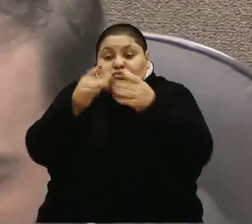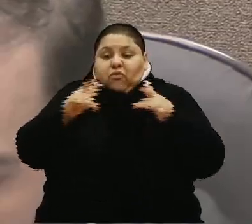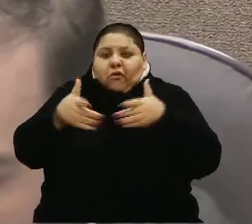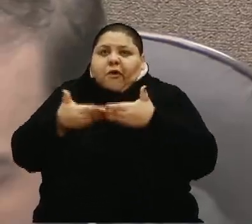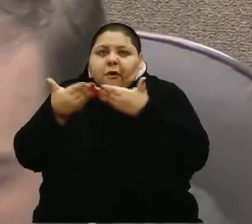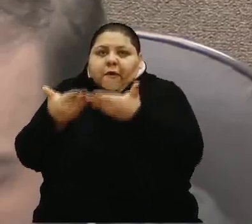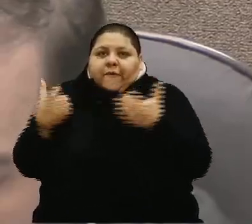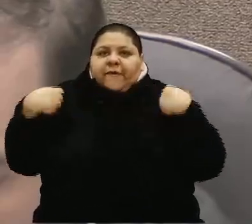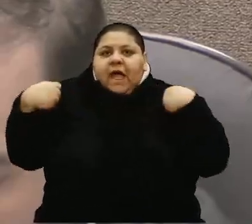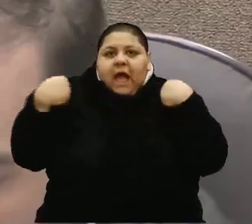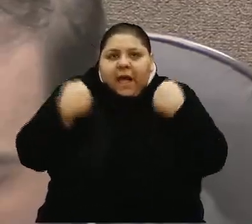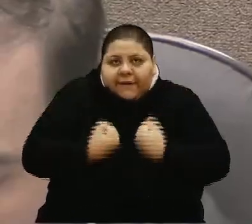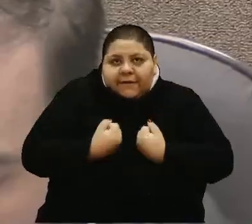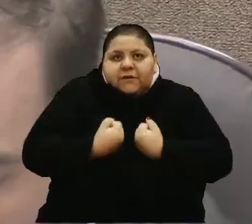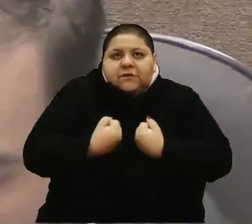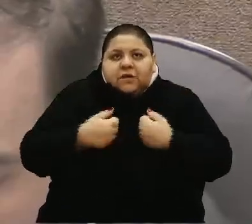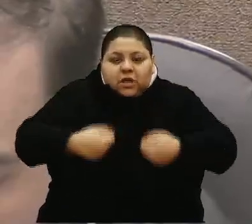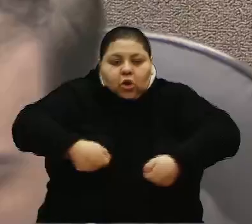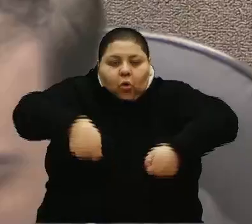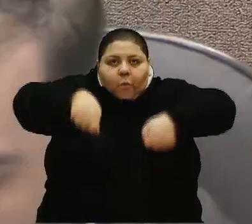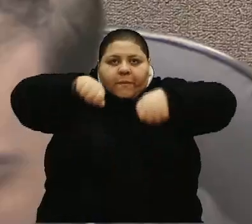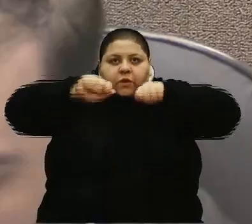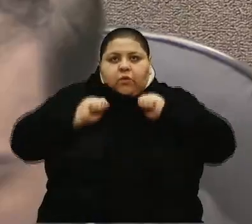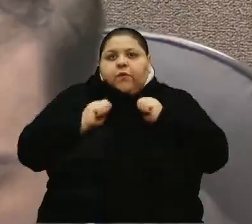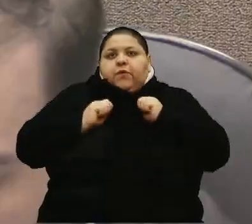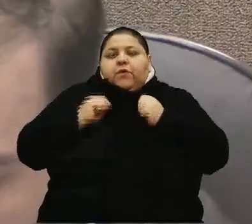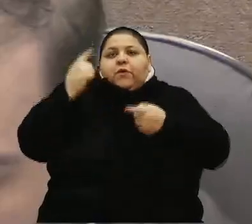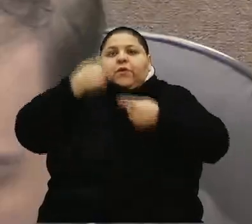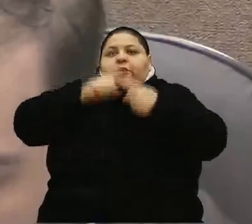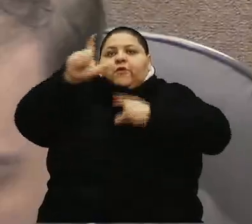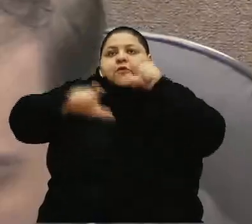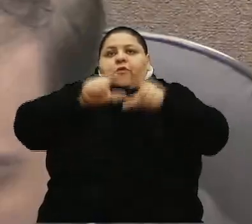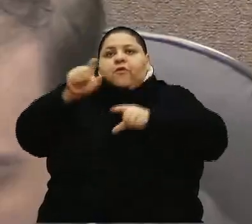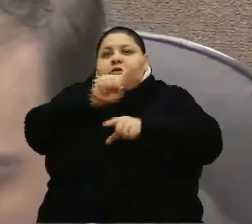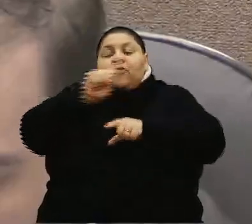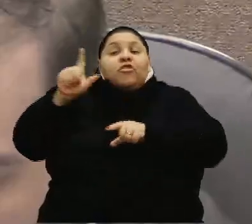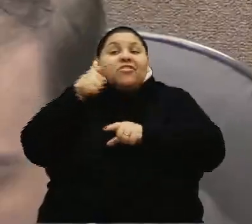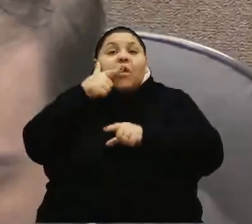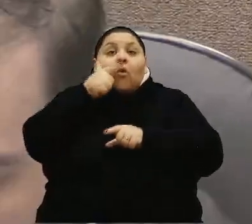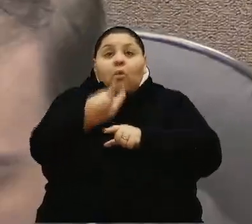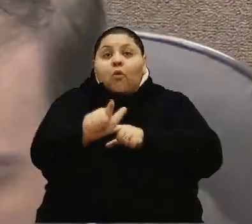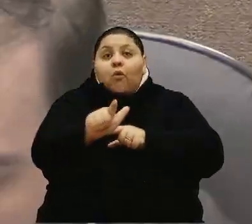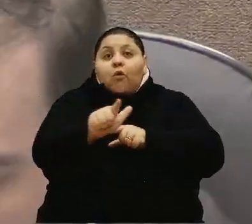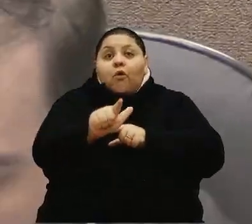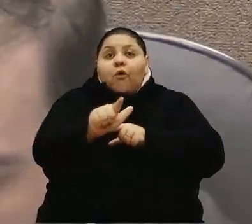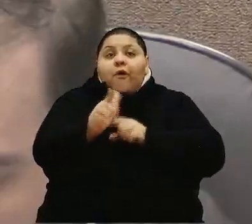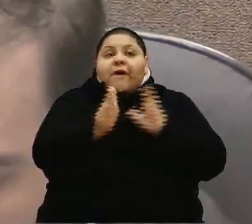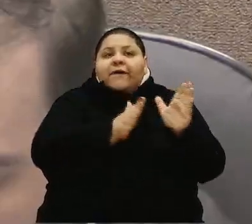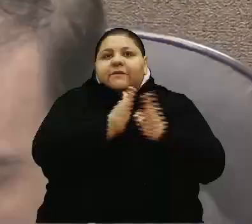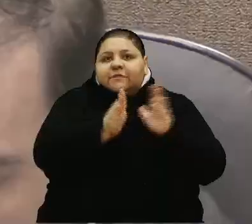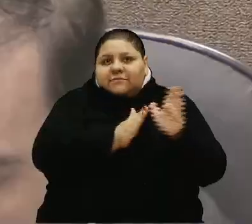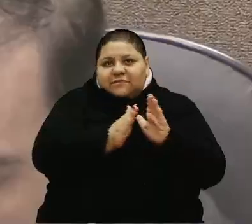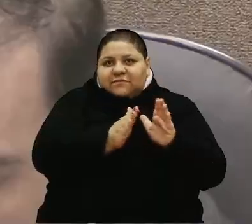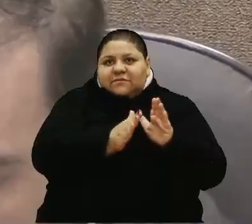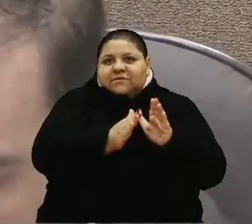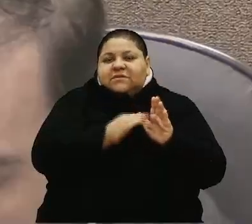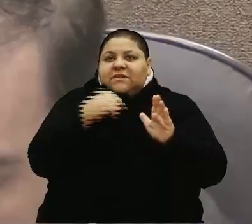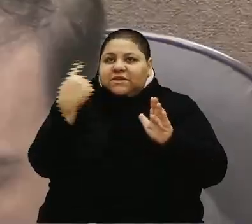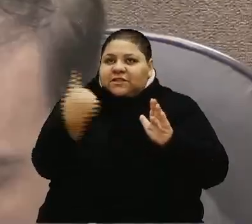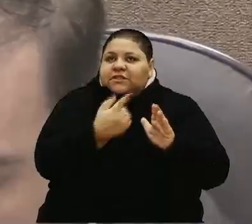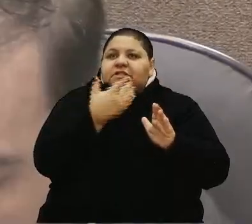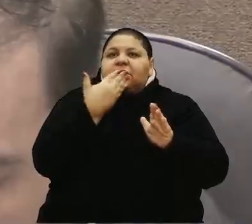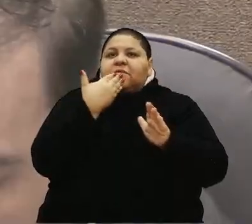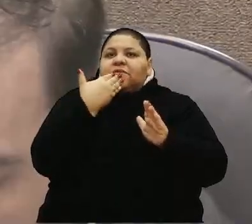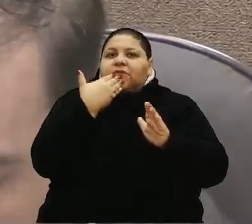de agasalhos e cobertores, porque as pessoas não estão conseguindo acesso a isso e a gente está reforçando